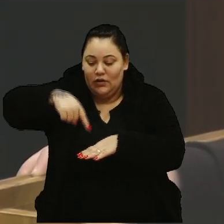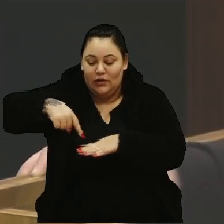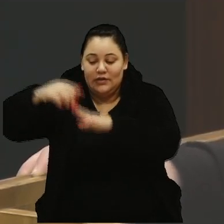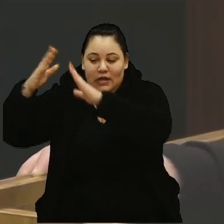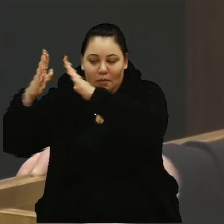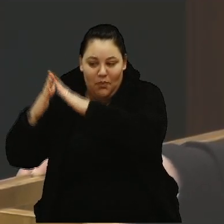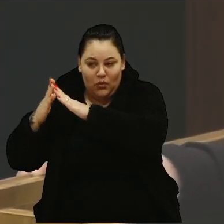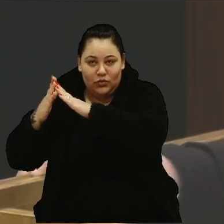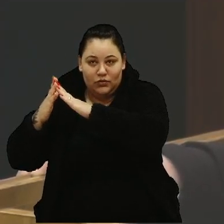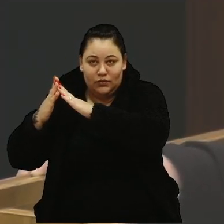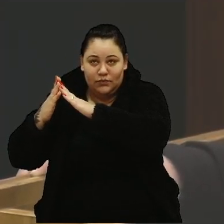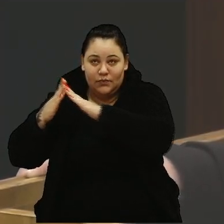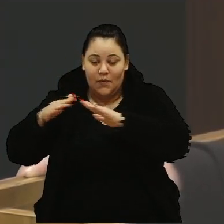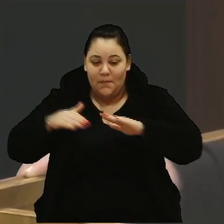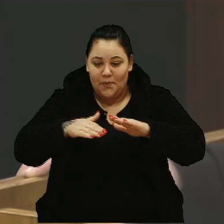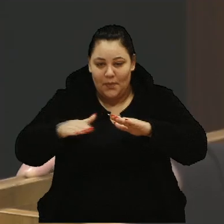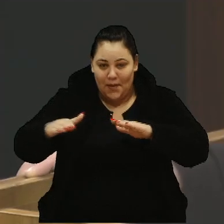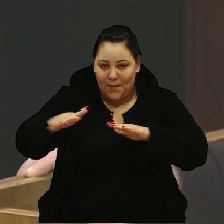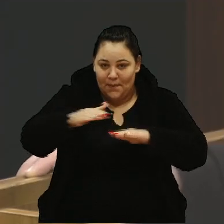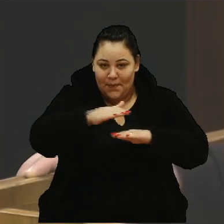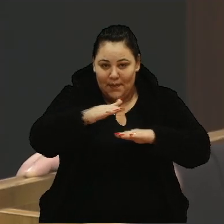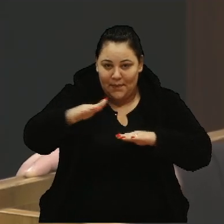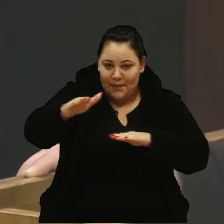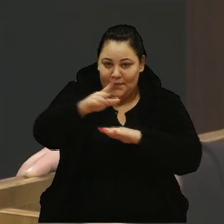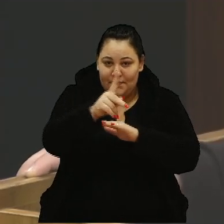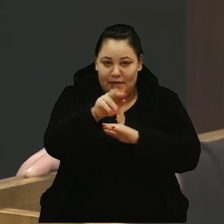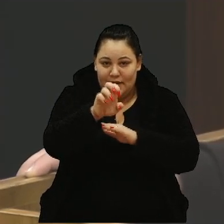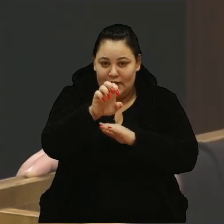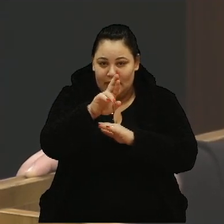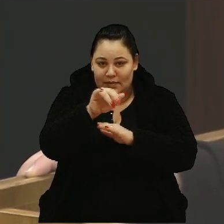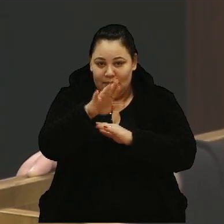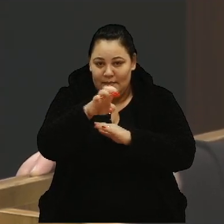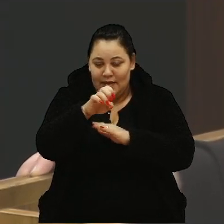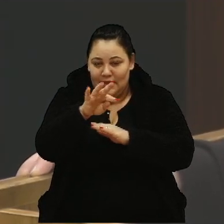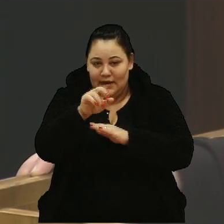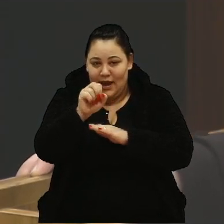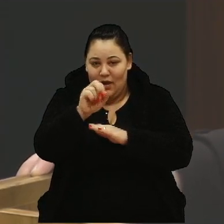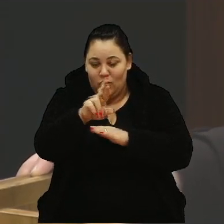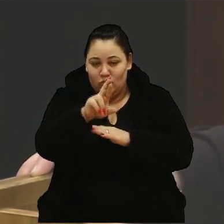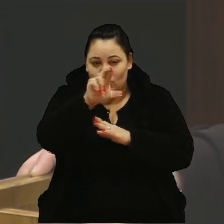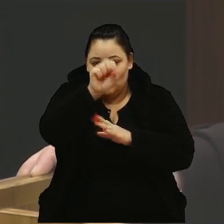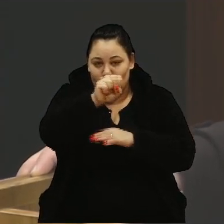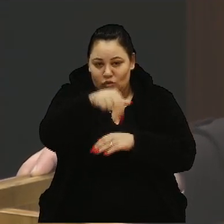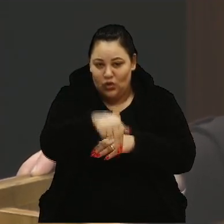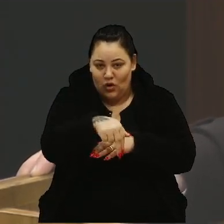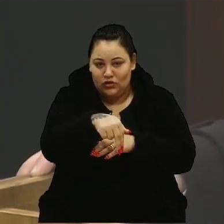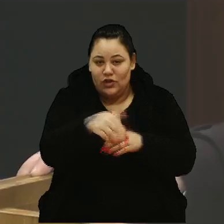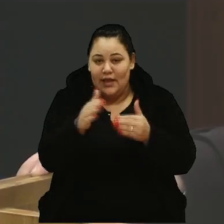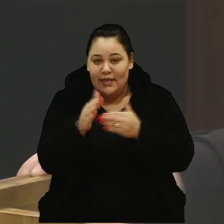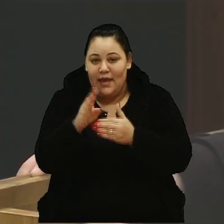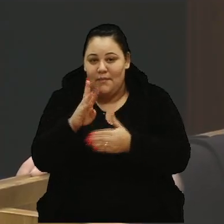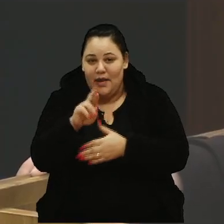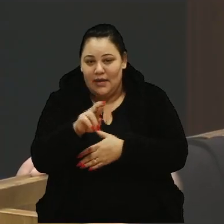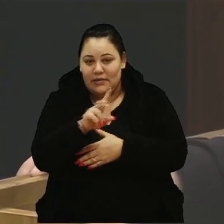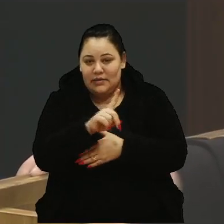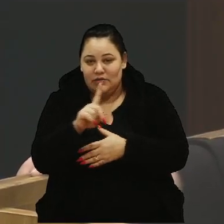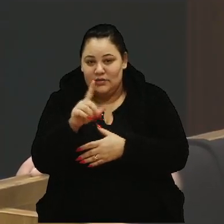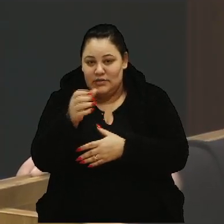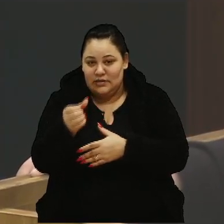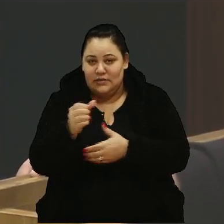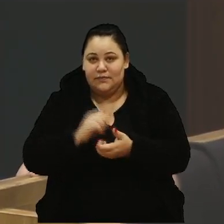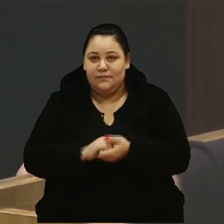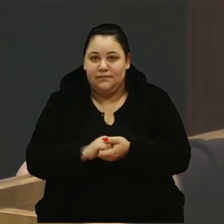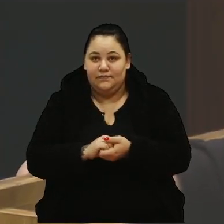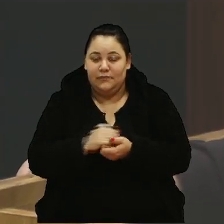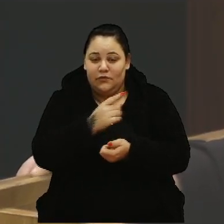Leopoldo, indo pela perimetral, sul e norte, chegando até a BR-116. Senhoras